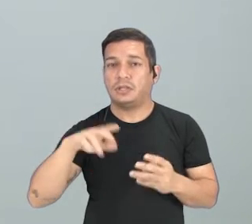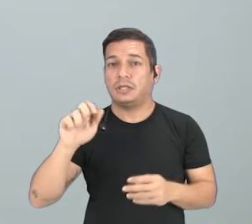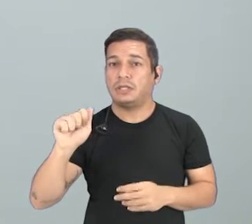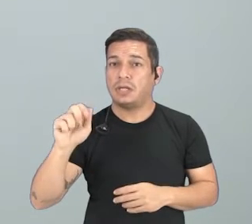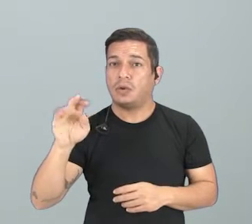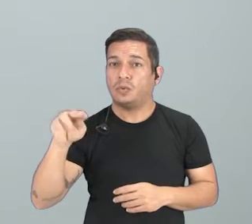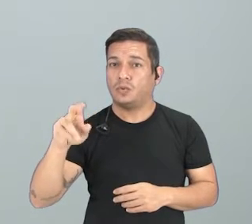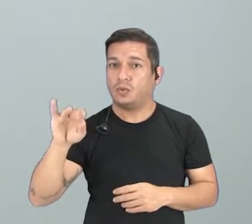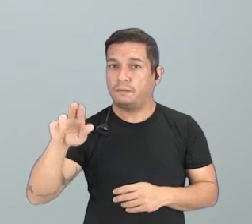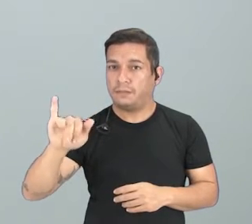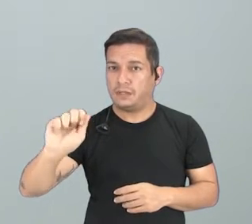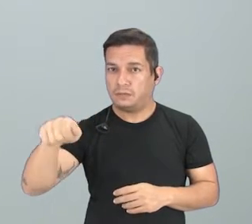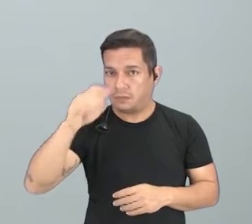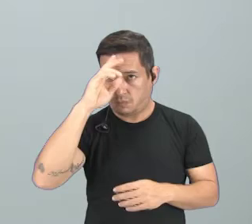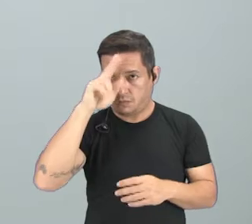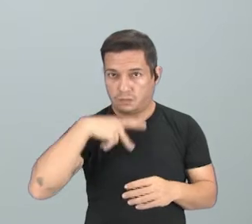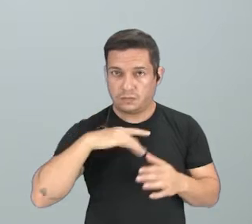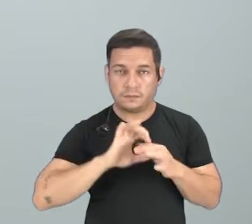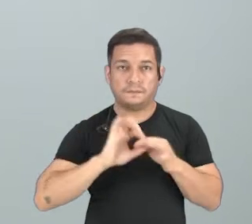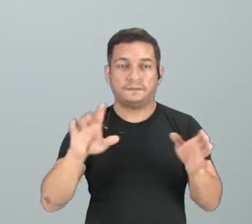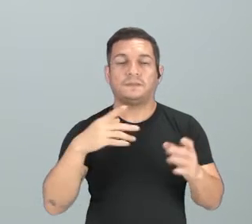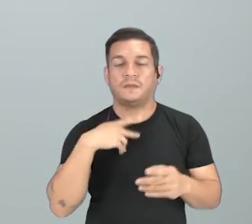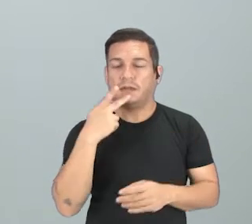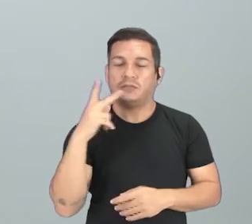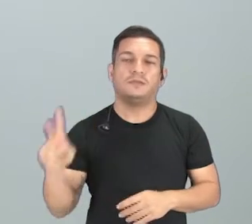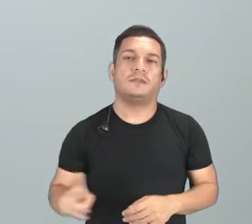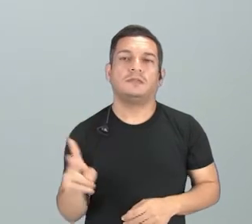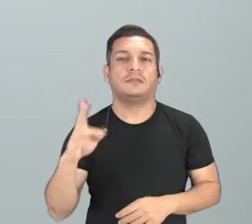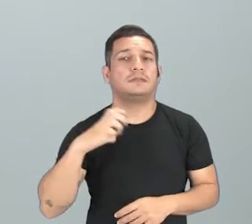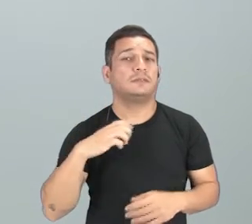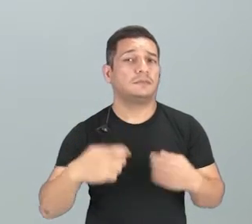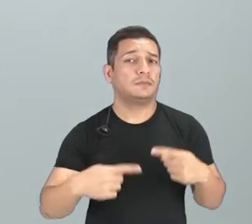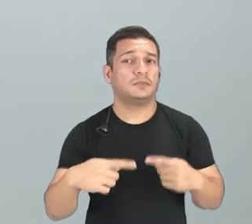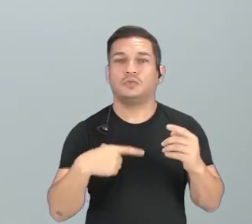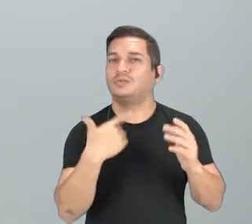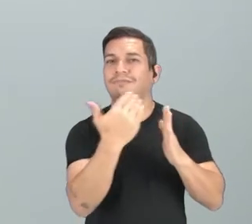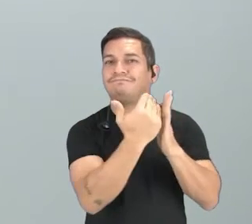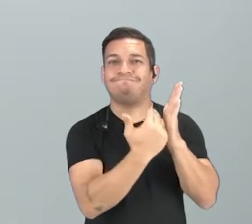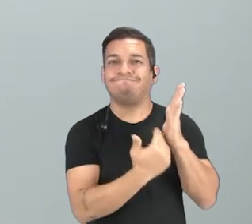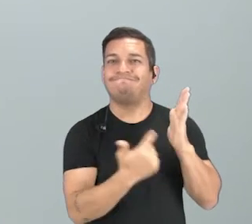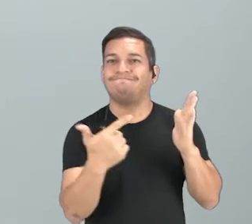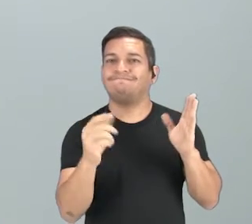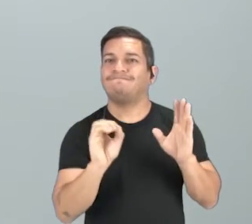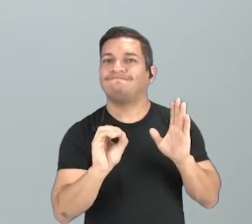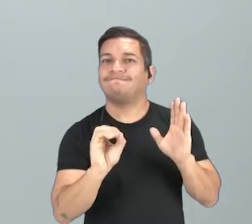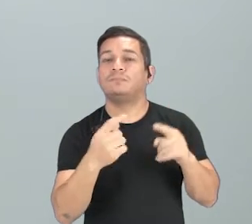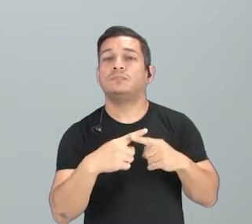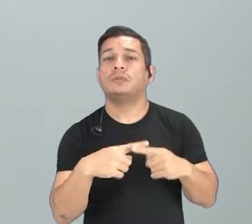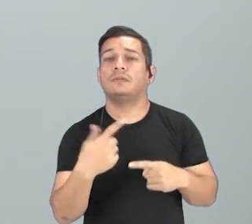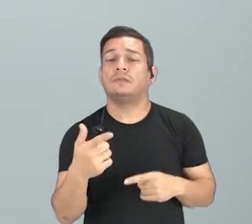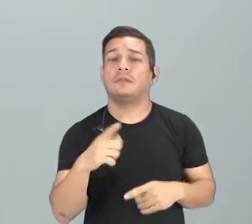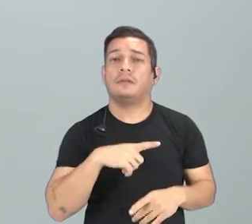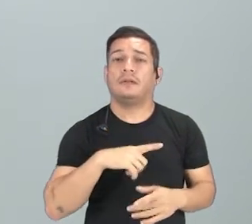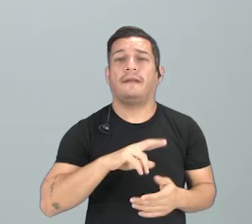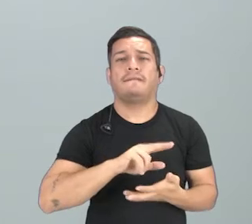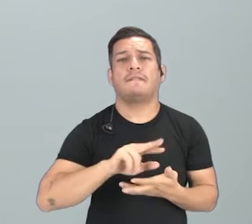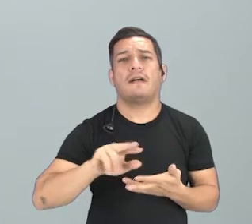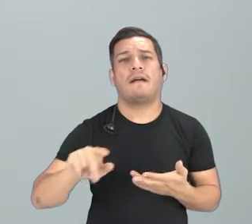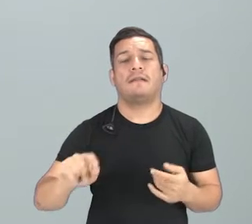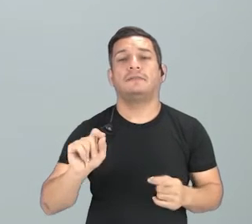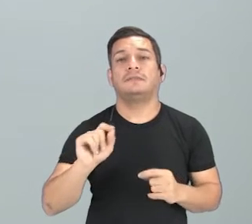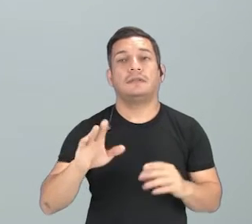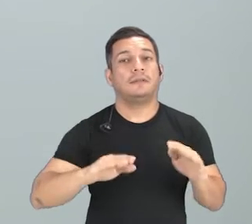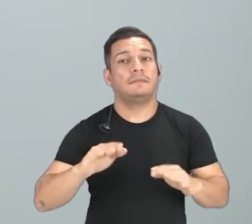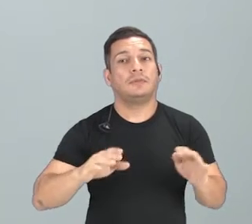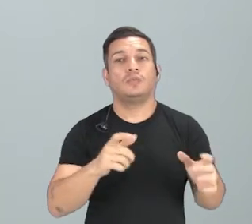éticos e políticos, nós não fizemos uma listagem. Por que não tem a listagem? Exatamente por causa disso, porque existem variáveis